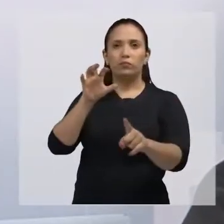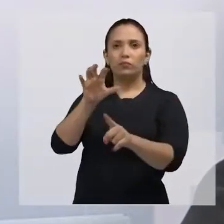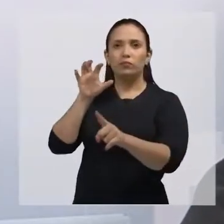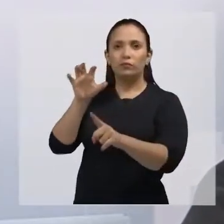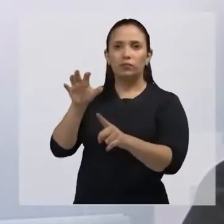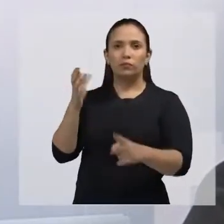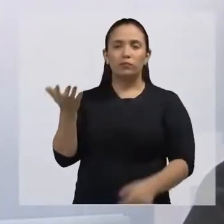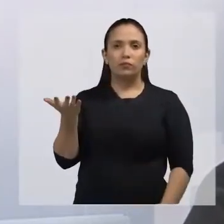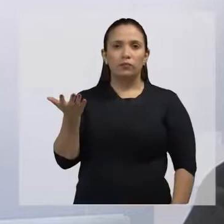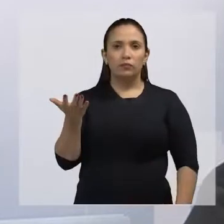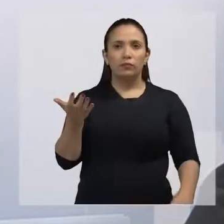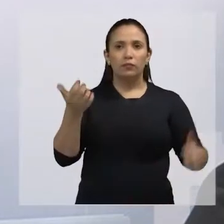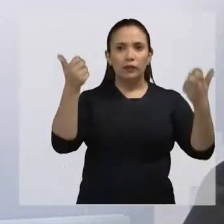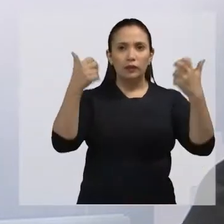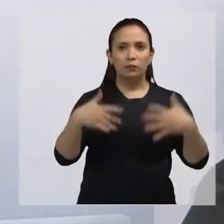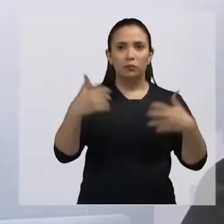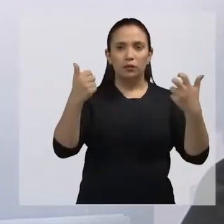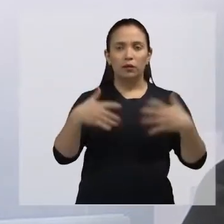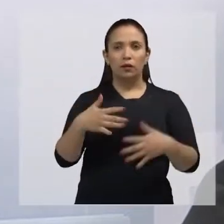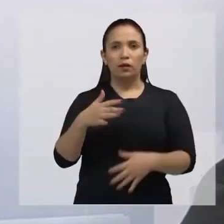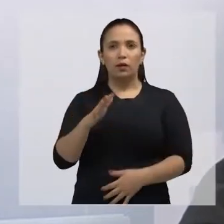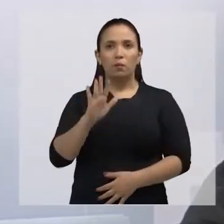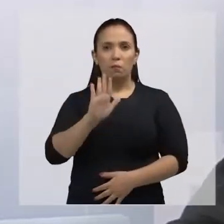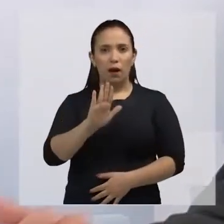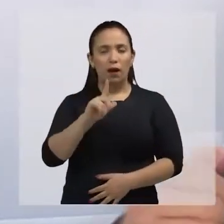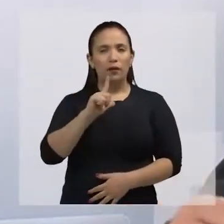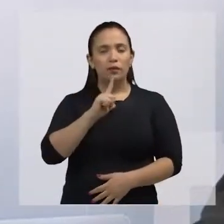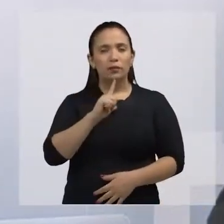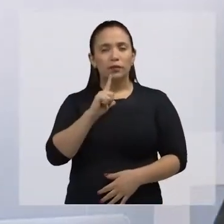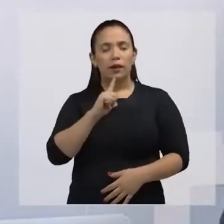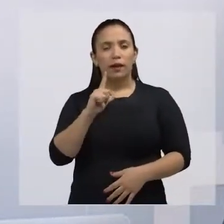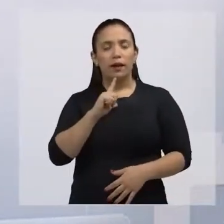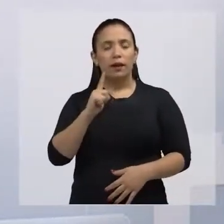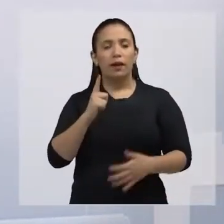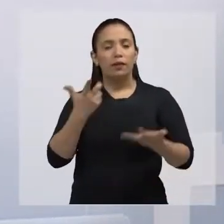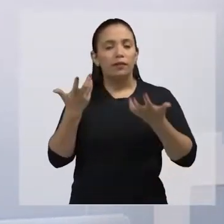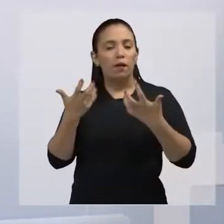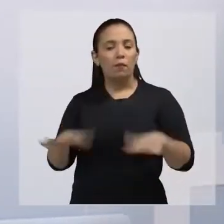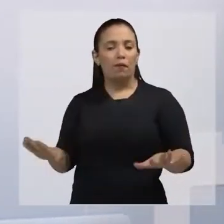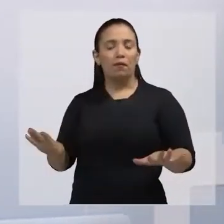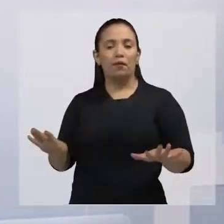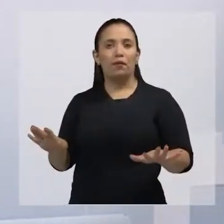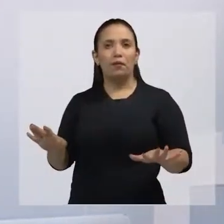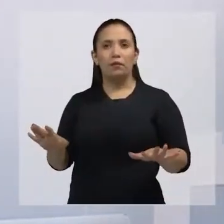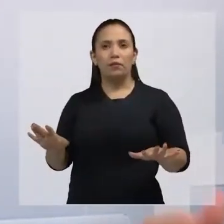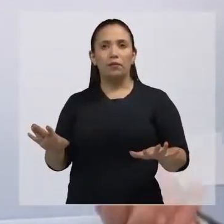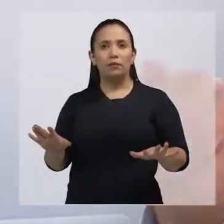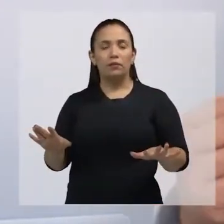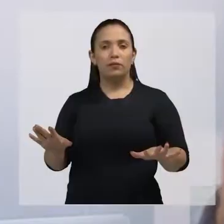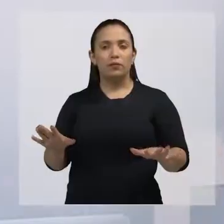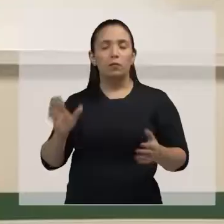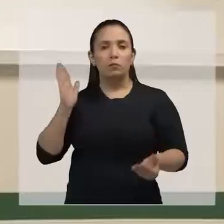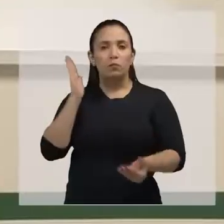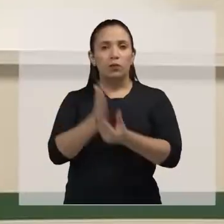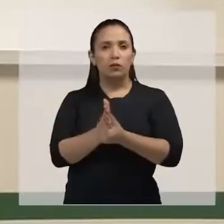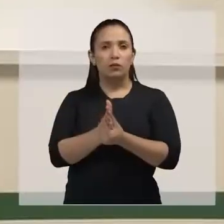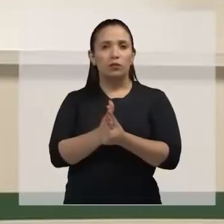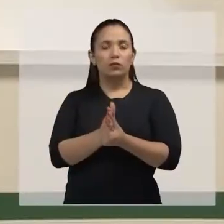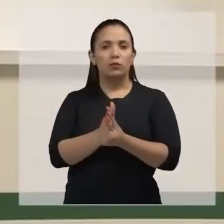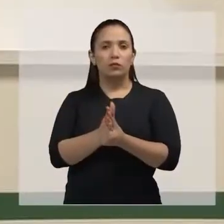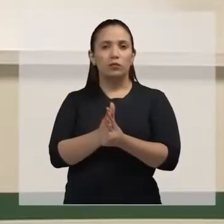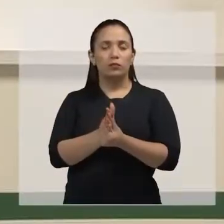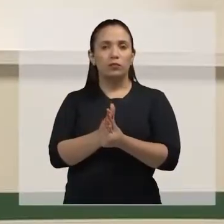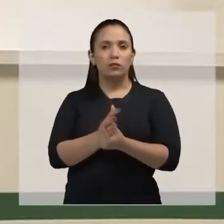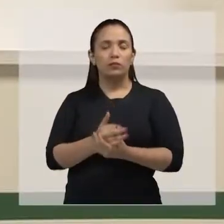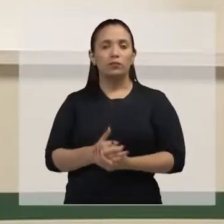histórica, de explicação. Mas isso tem sentido, tentando Luiz? Fugir de um processo de autocrítica.